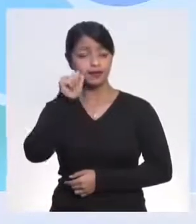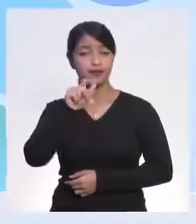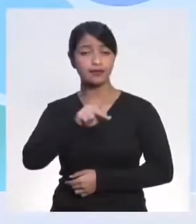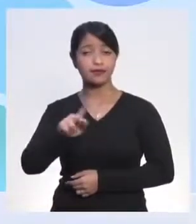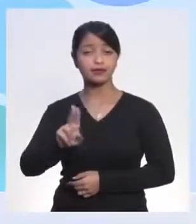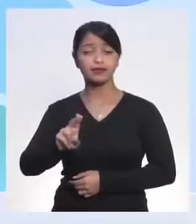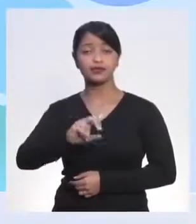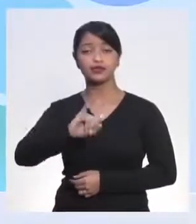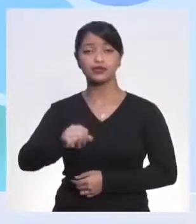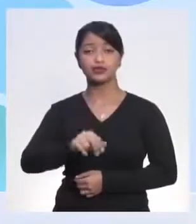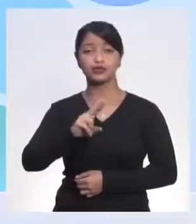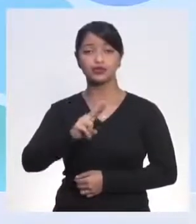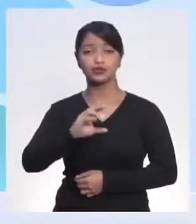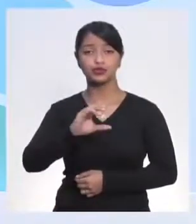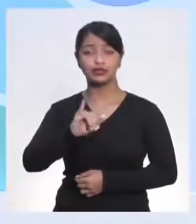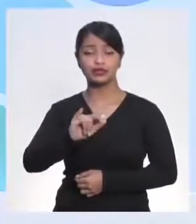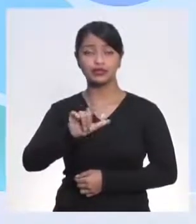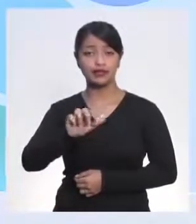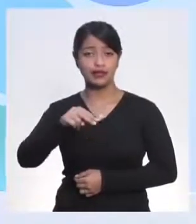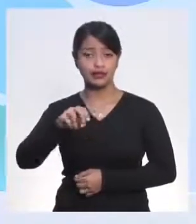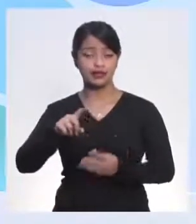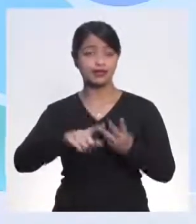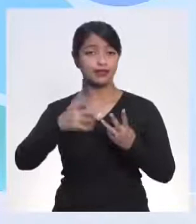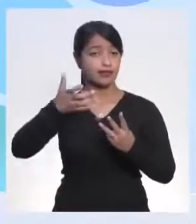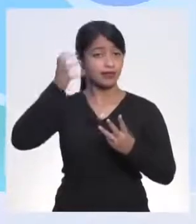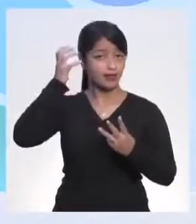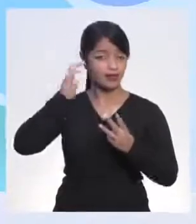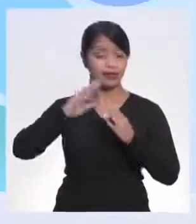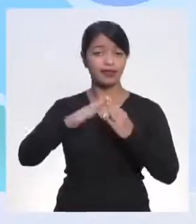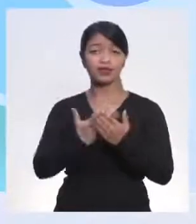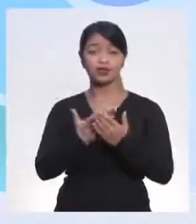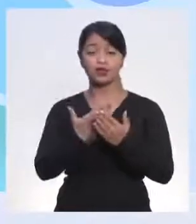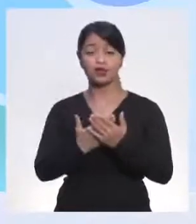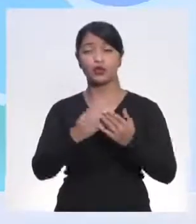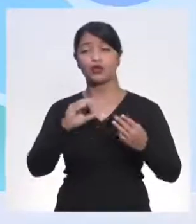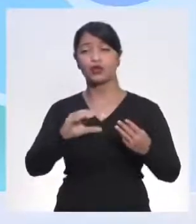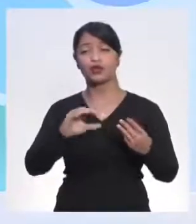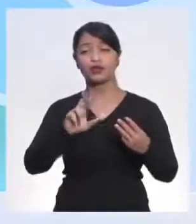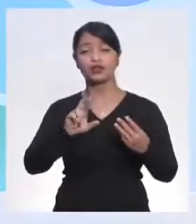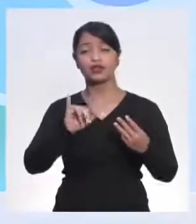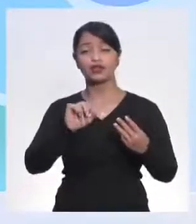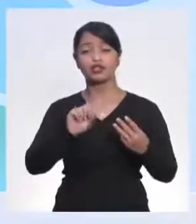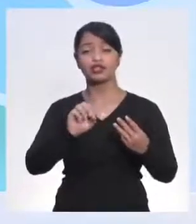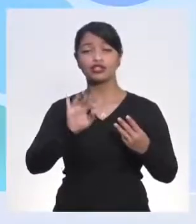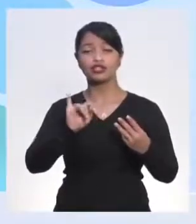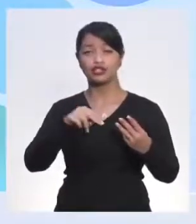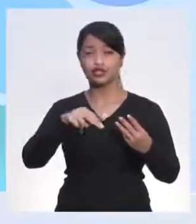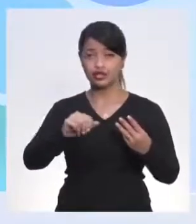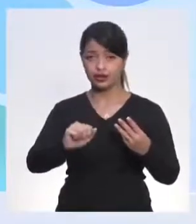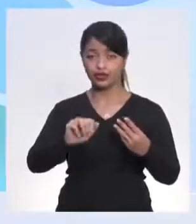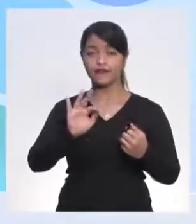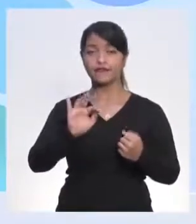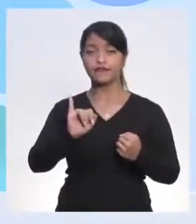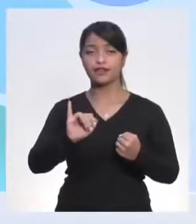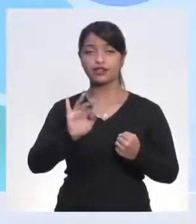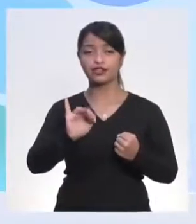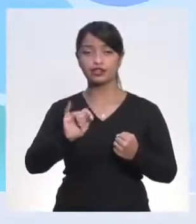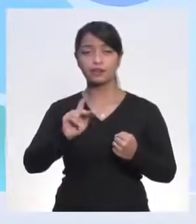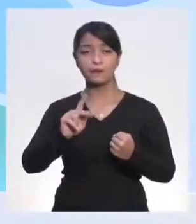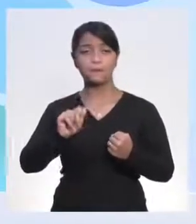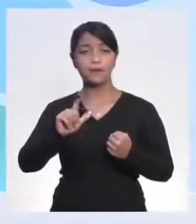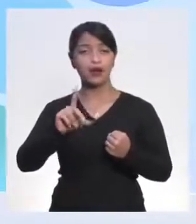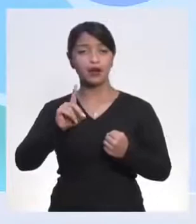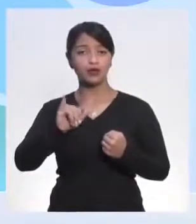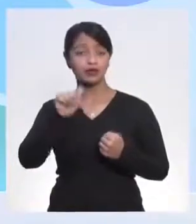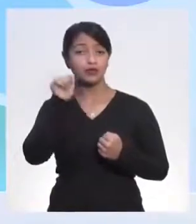Jusilene. Em Santo André, da Escola Professora Cristina Fittipaldi, deixa eu ver o nome da